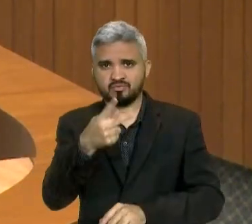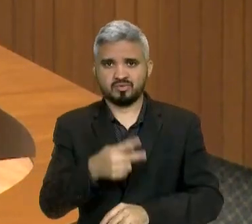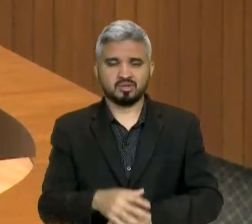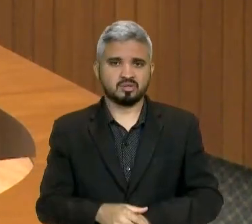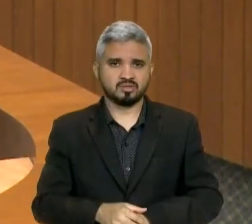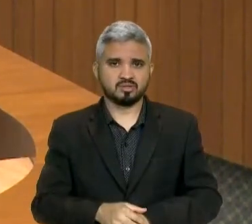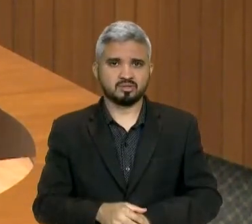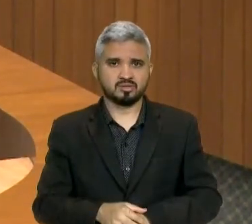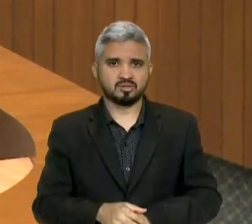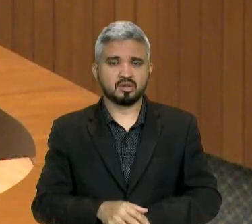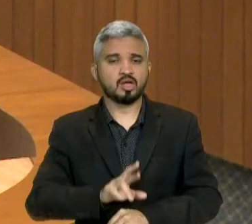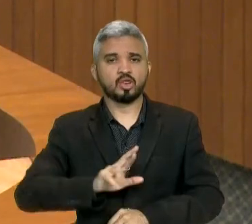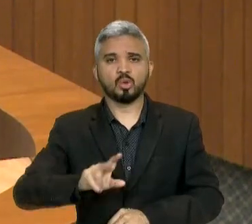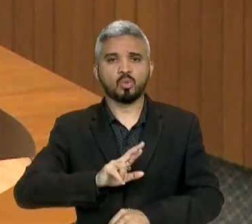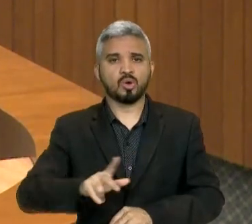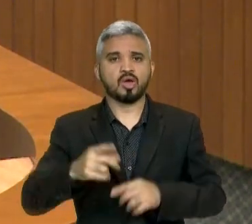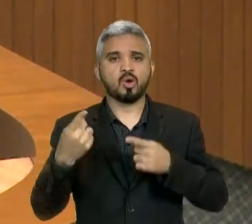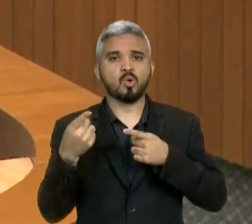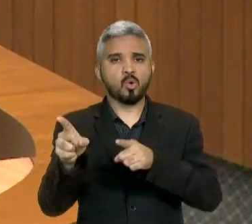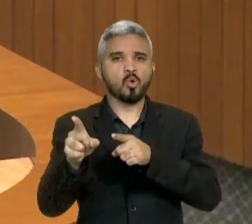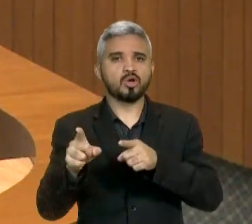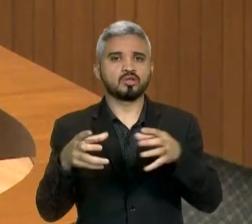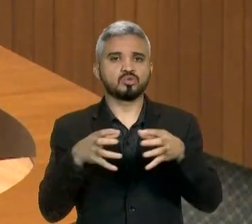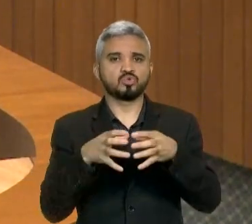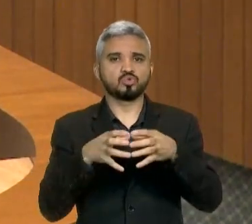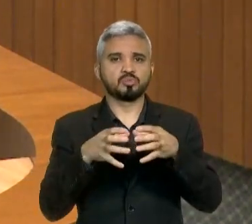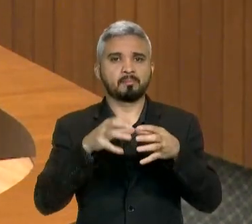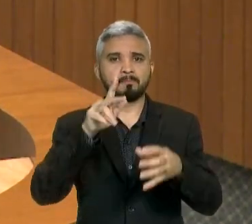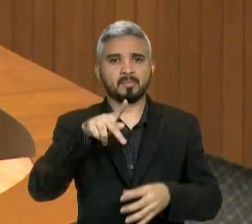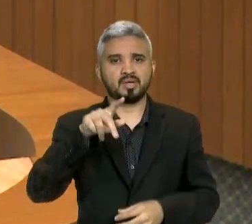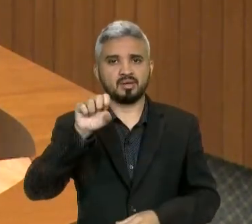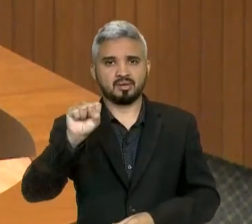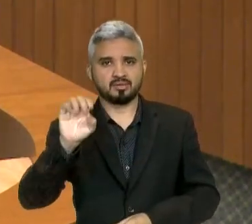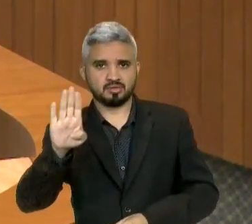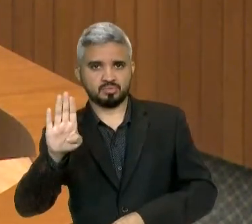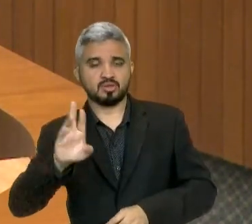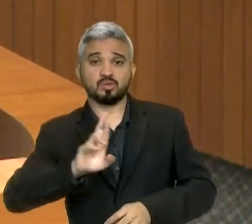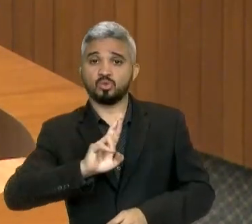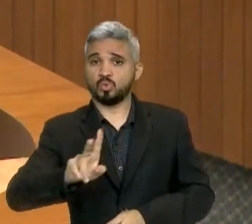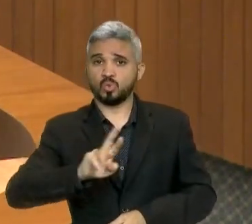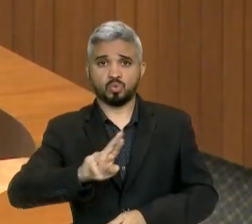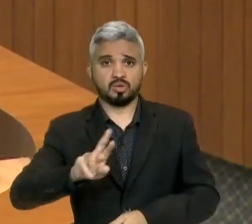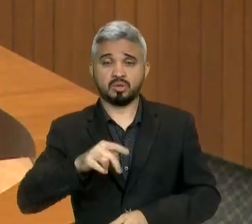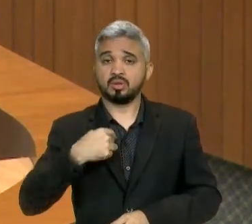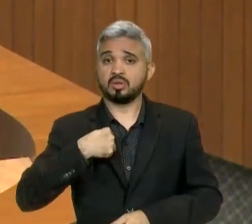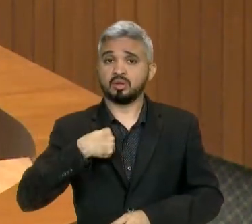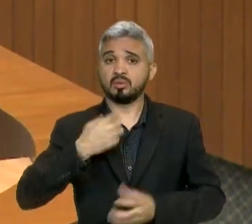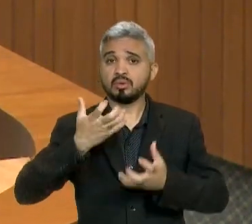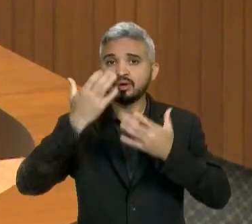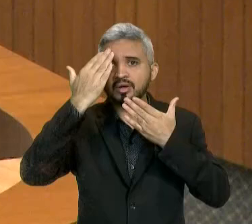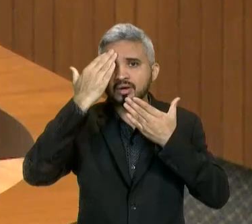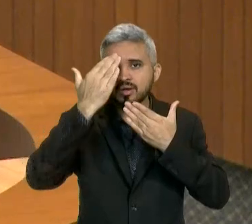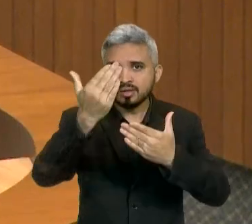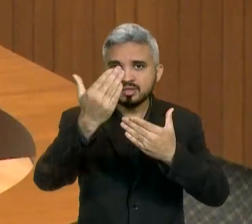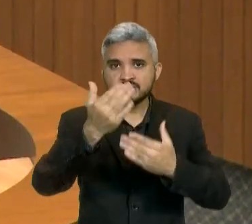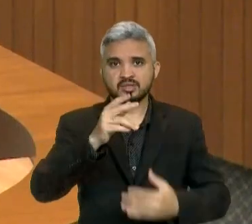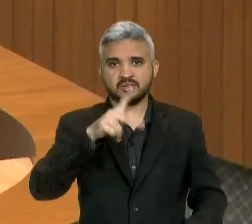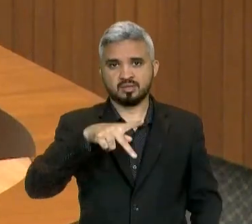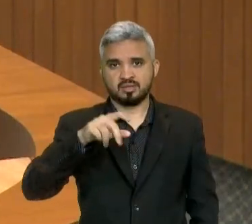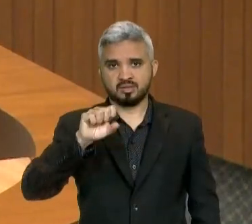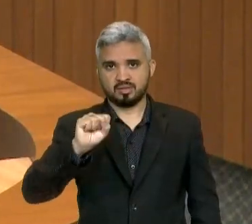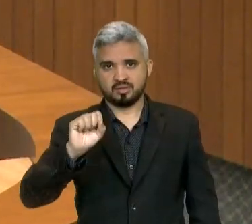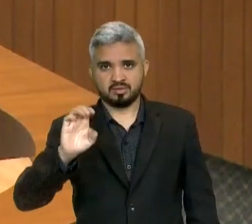C do PSB. Ao contrário, eu subo à tribuna, inclusive, para agradecer ao PSB por ter tido